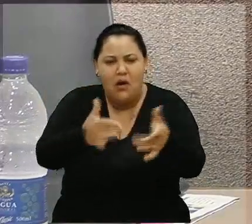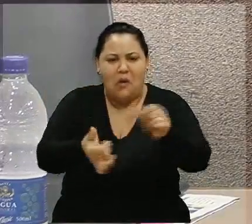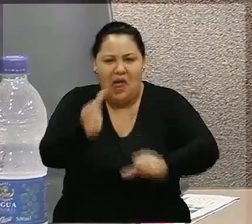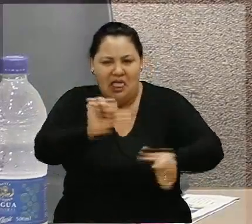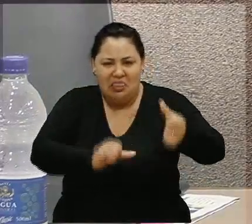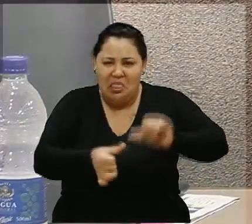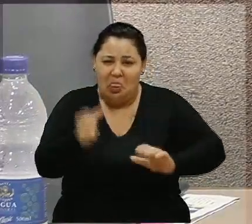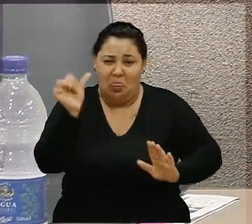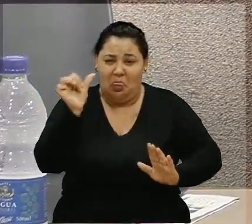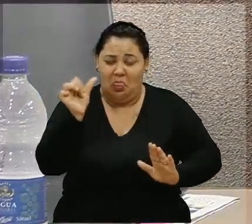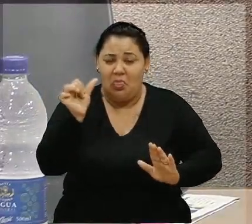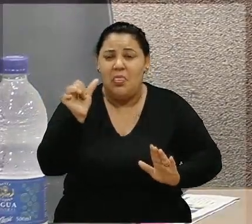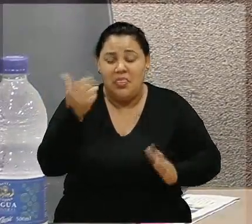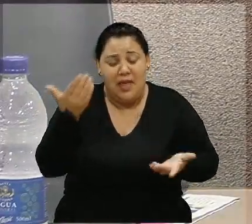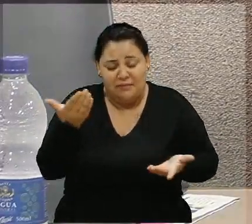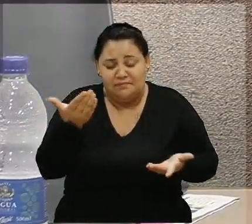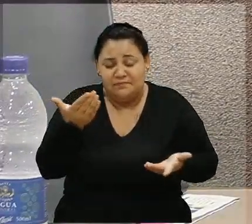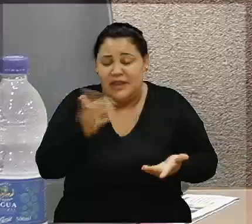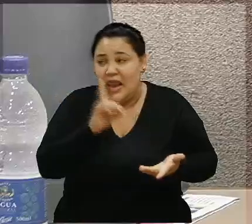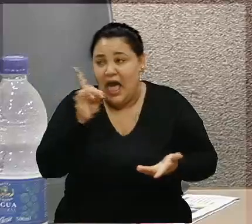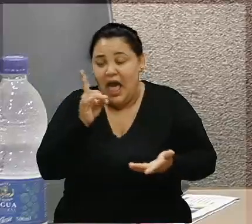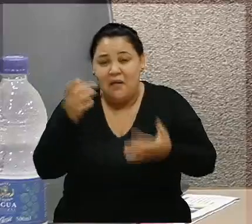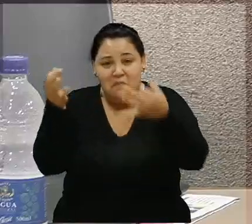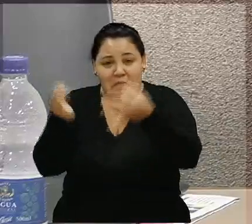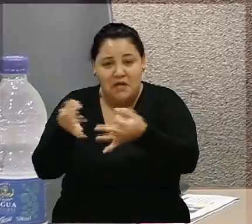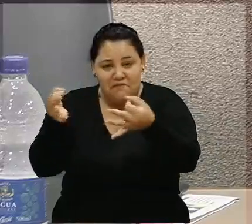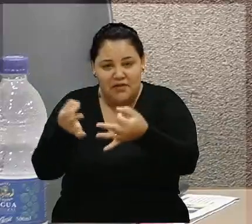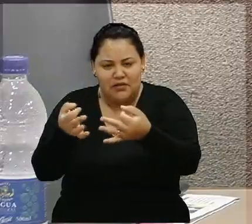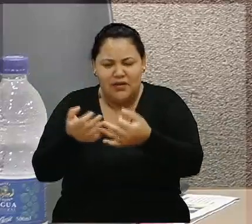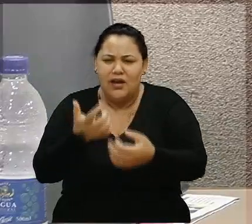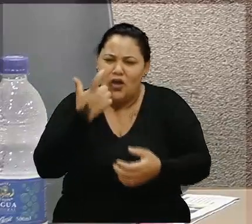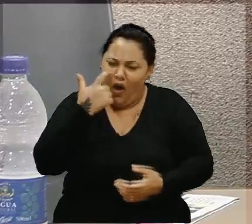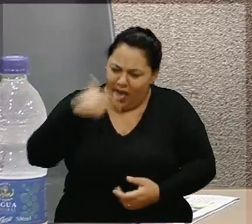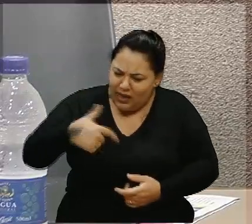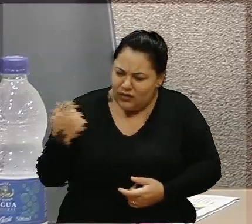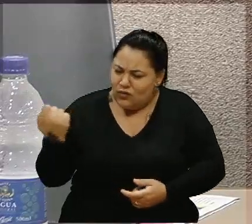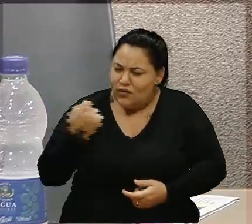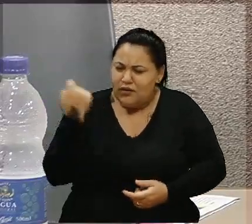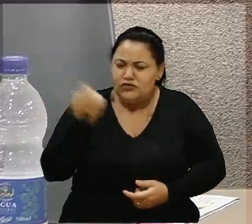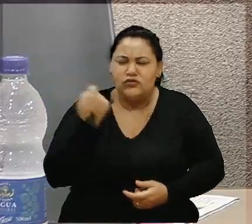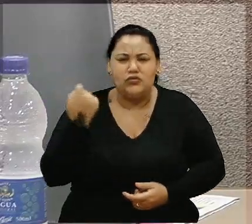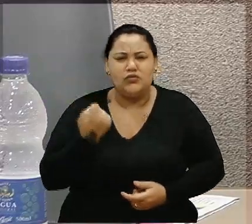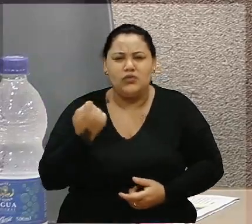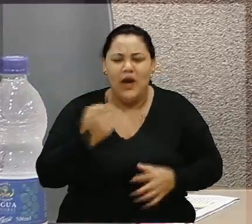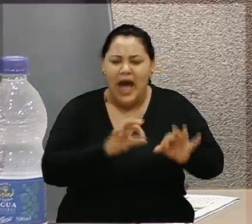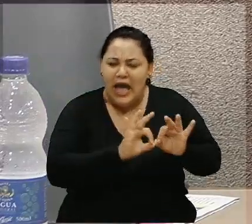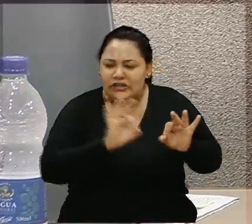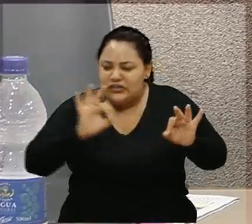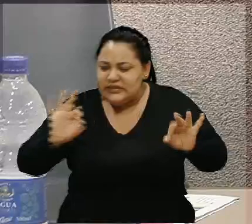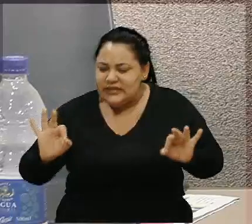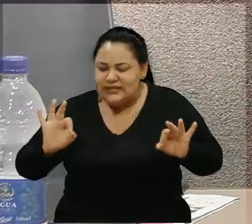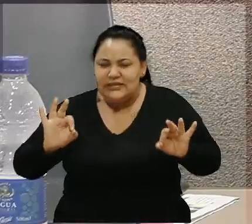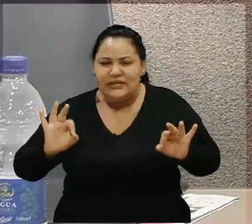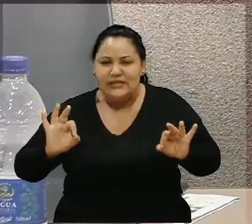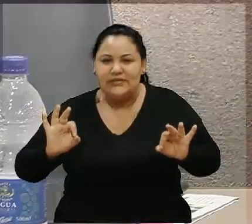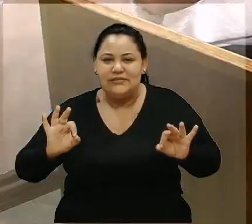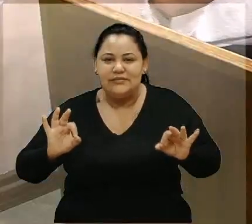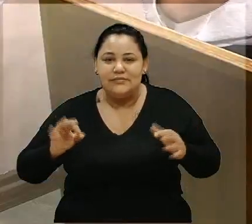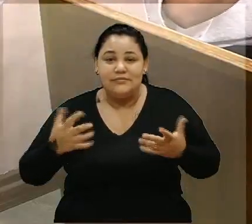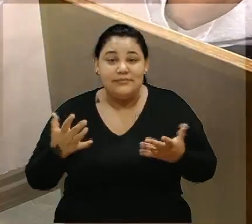é exemplar, né? E olha aqui a distância de um para o outro e o valor que você paga. Isso ninguém explicou até agora. Obrigado,